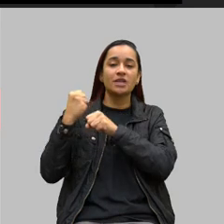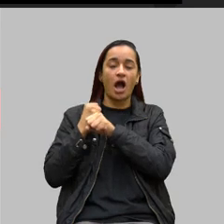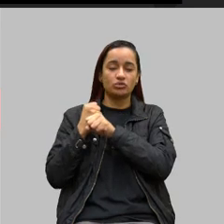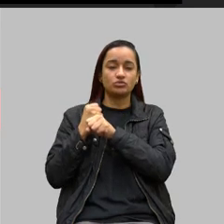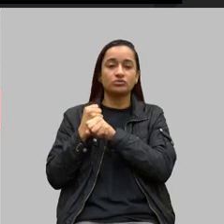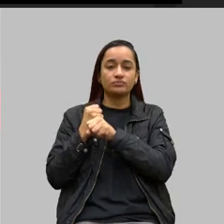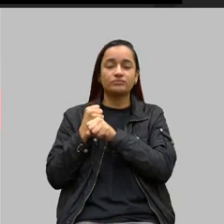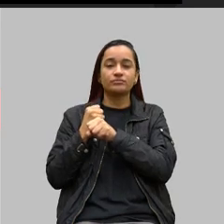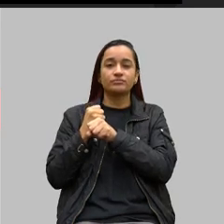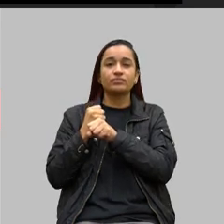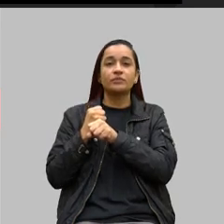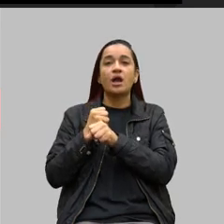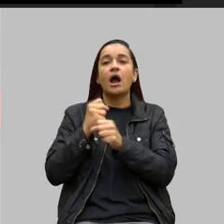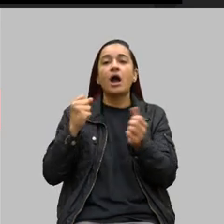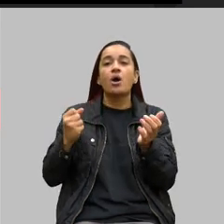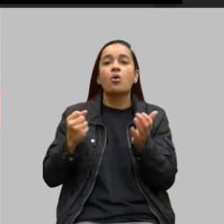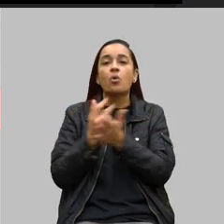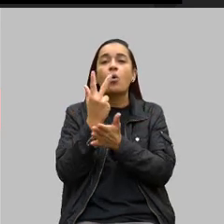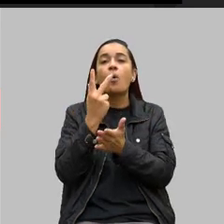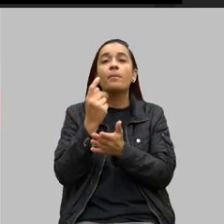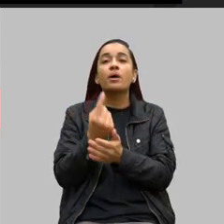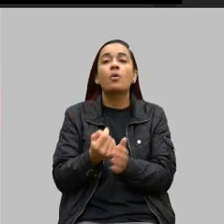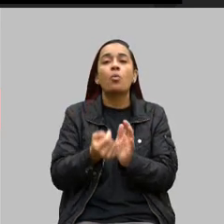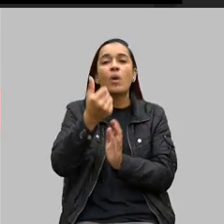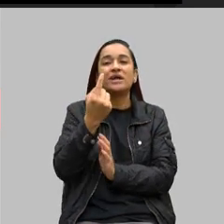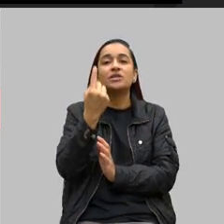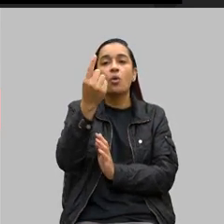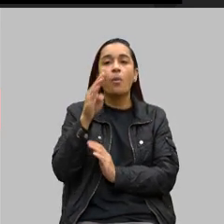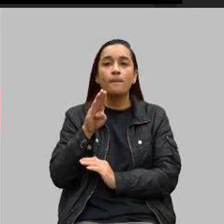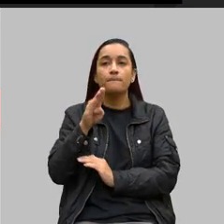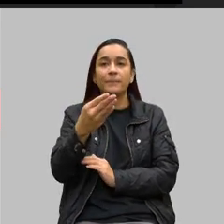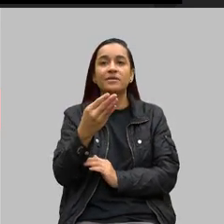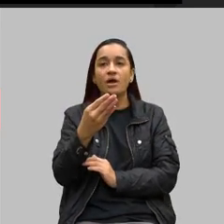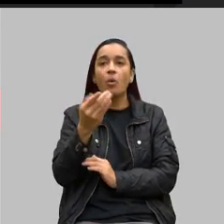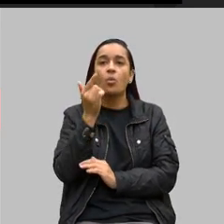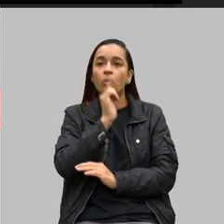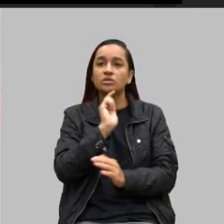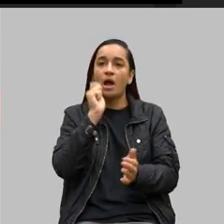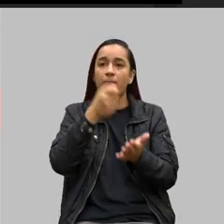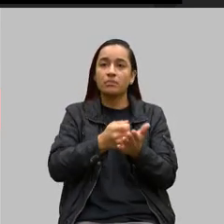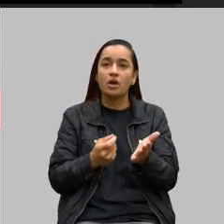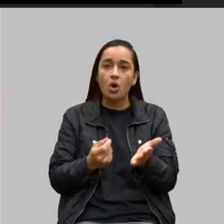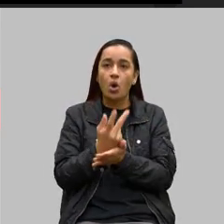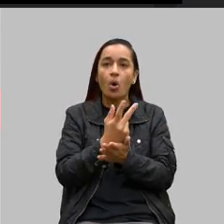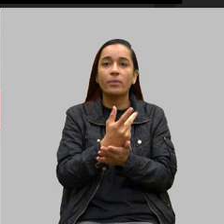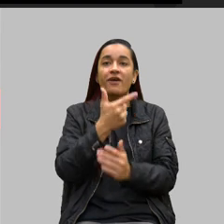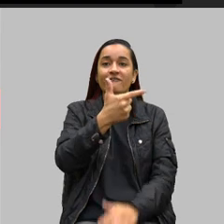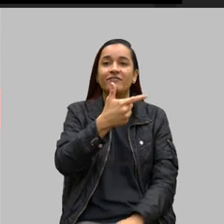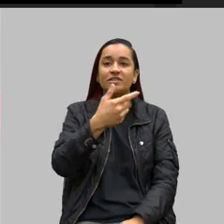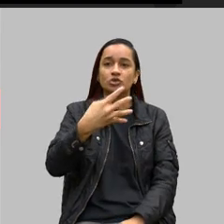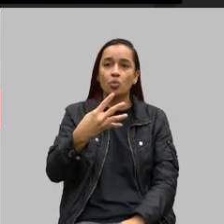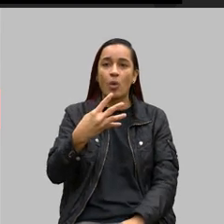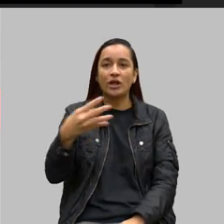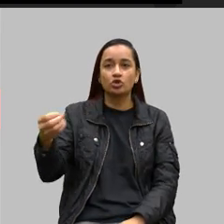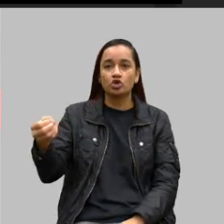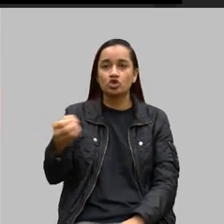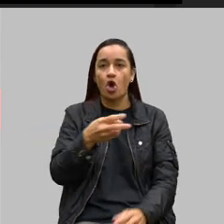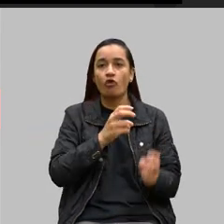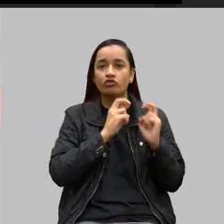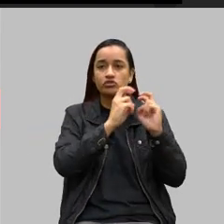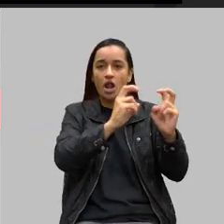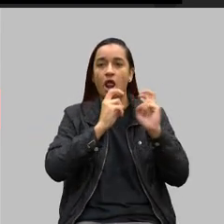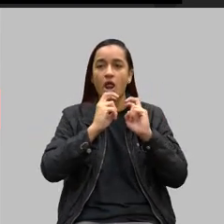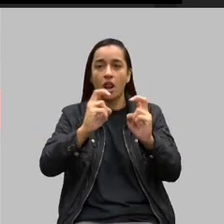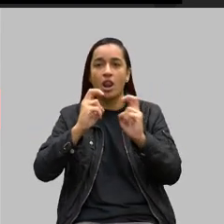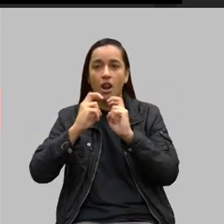compra né quase eh R bilhão de reais de investimento na aquisição aí de de 24 novos né novas composições do metrô